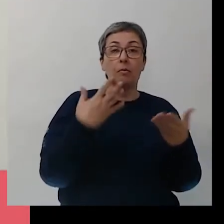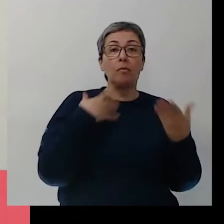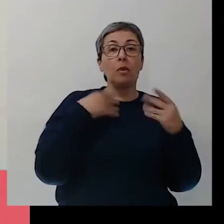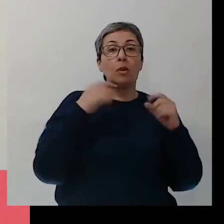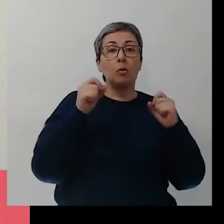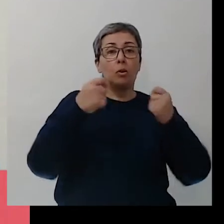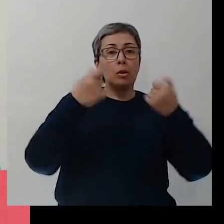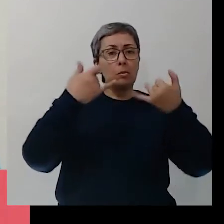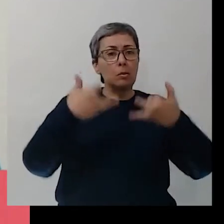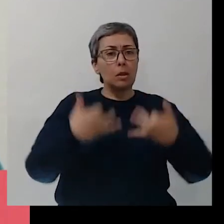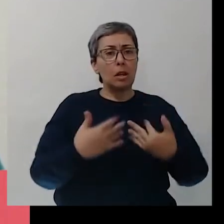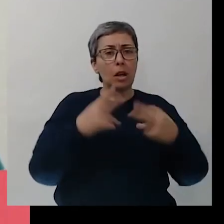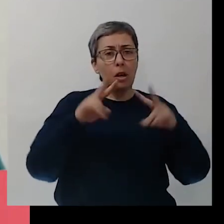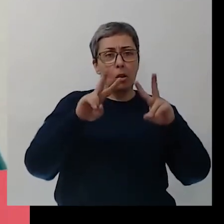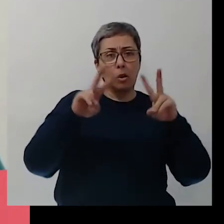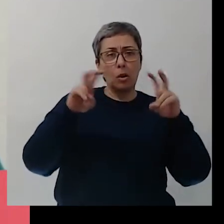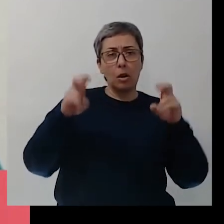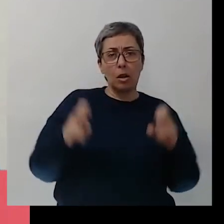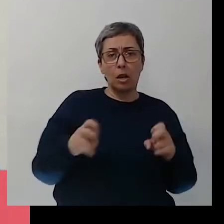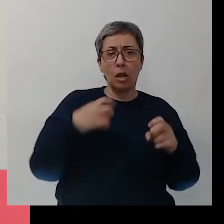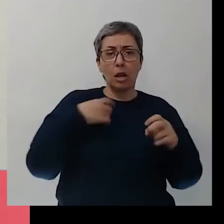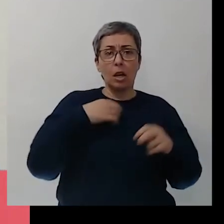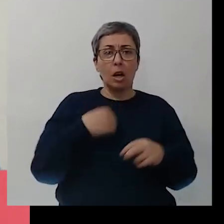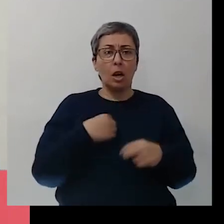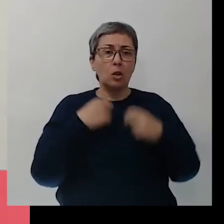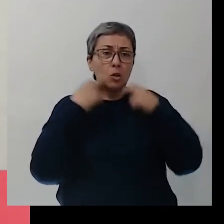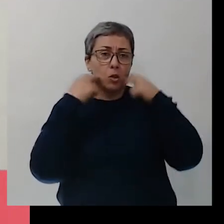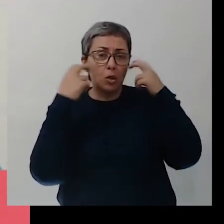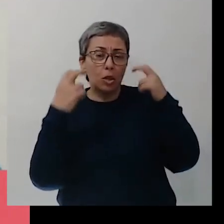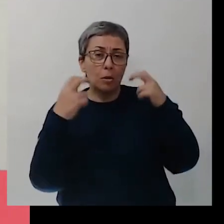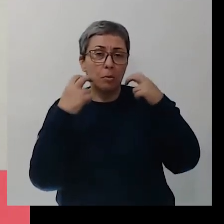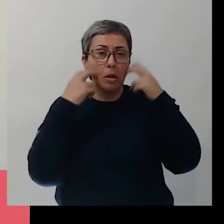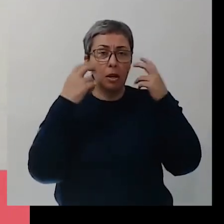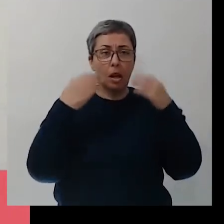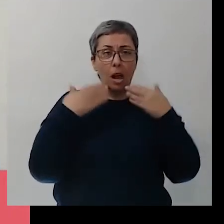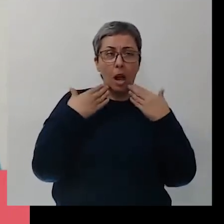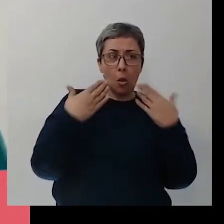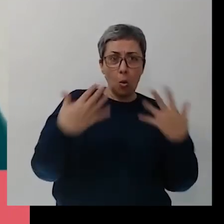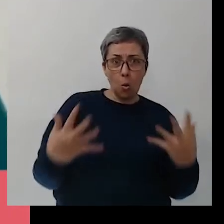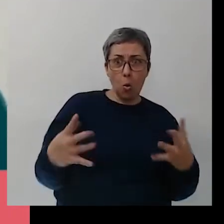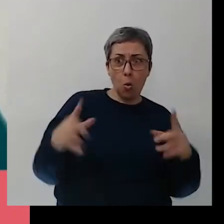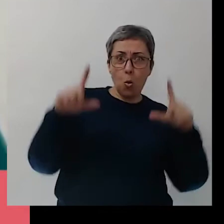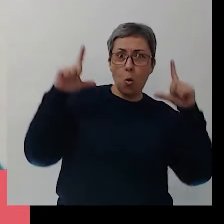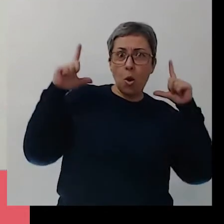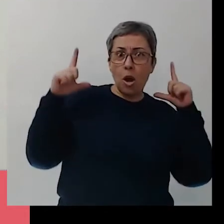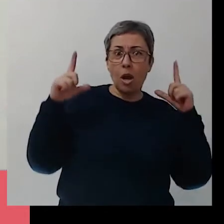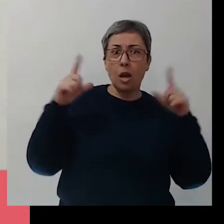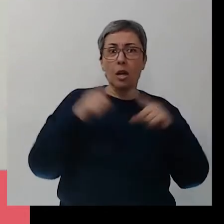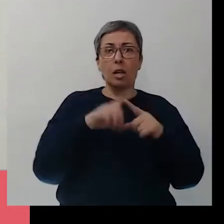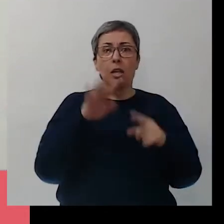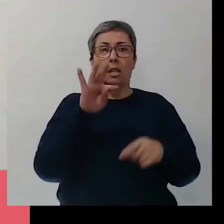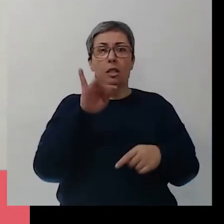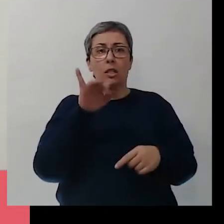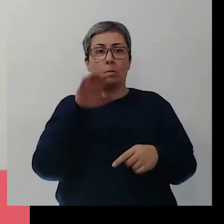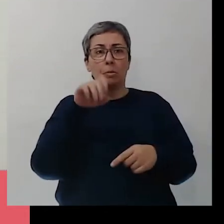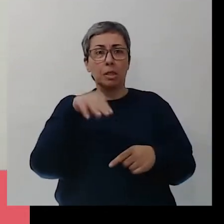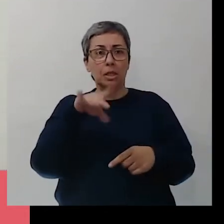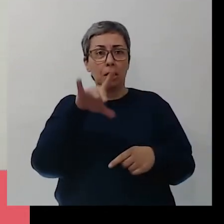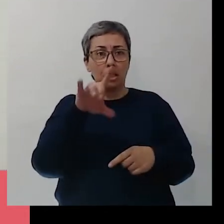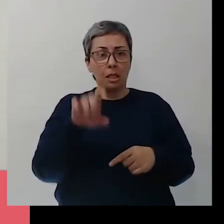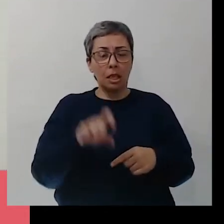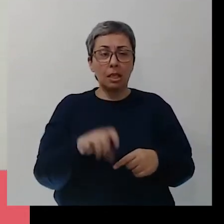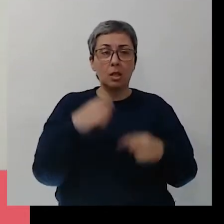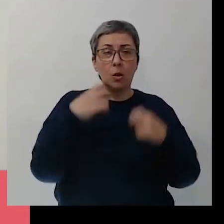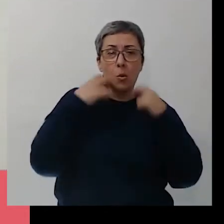Como estamos falando hoje do tema da timidez à superexposição, escolhi a palavra timidez para que